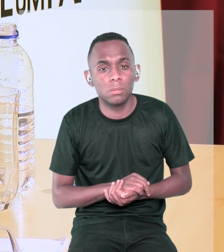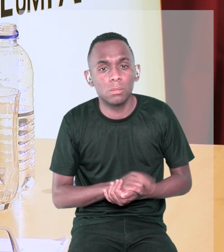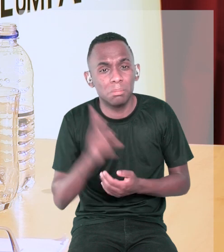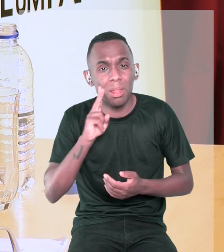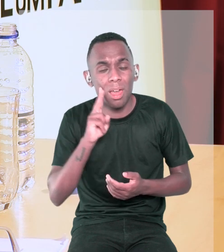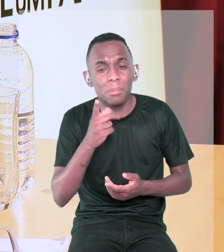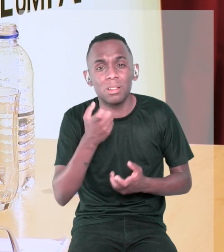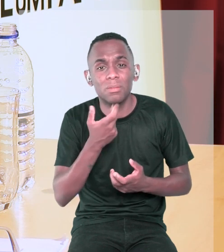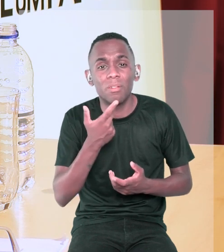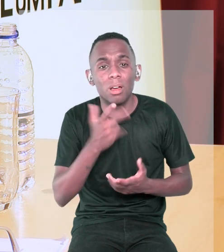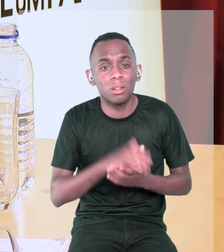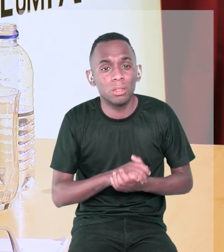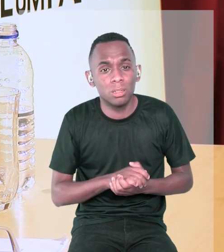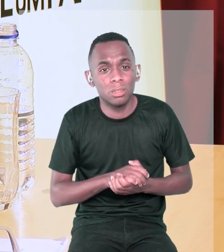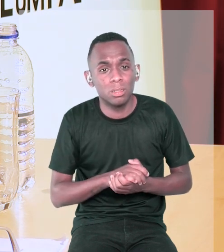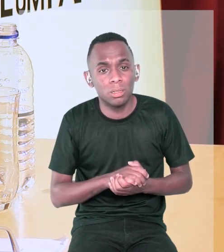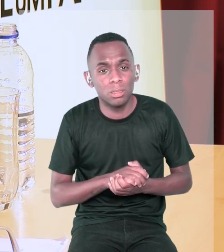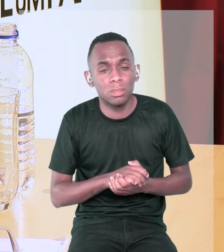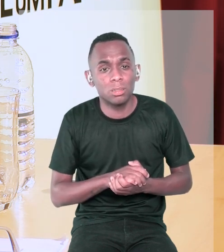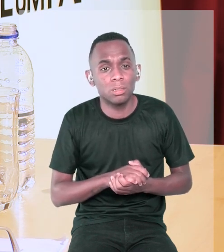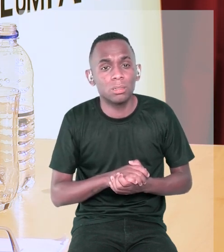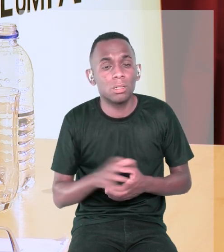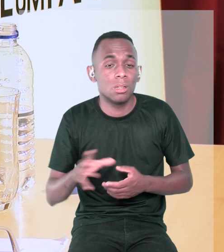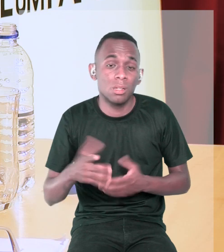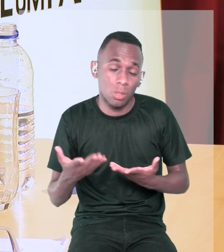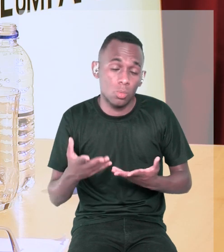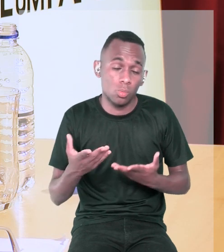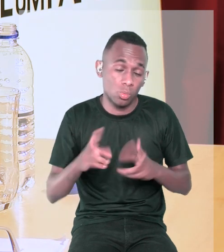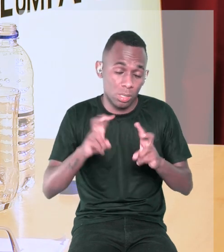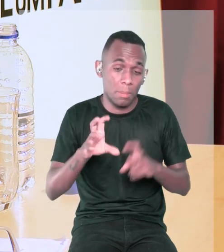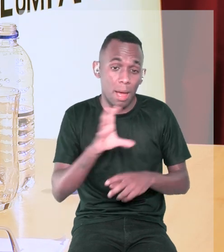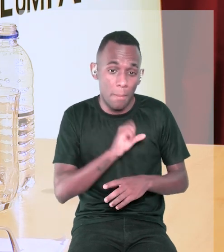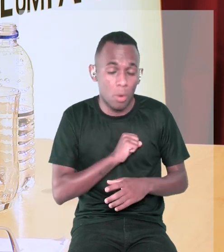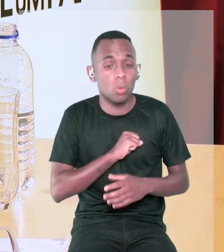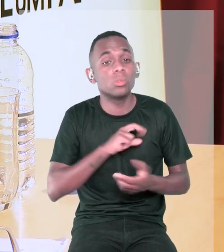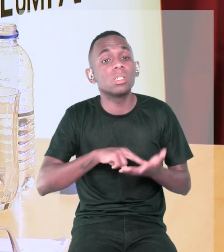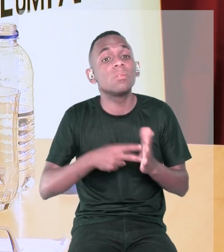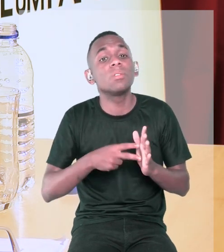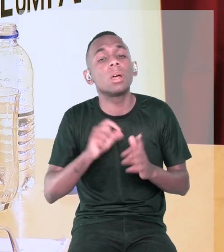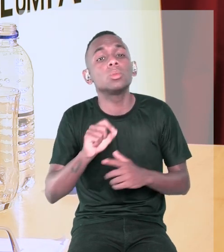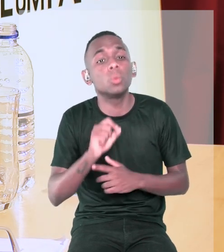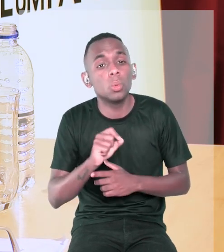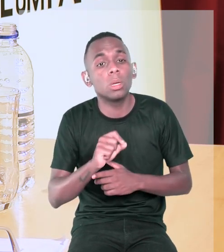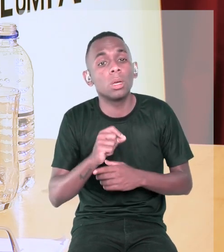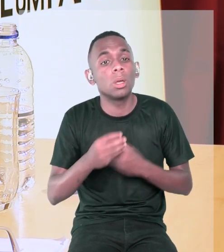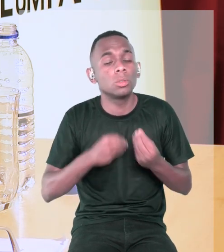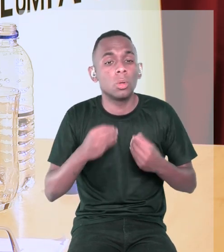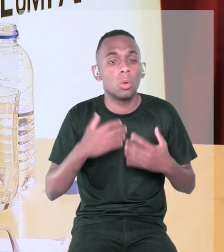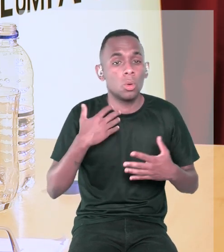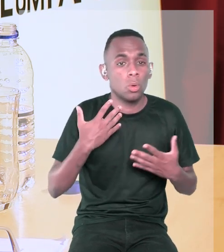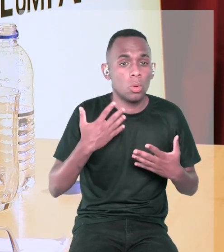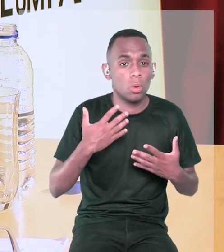na contemporaneidade, a questão de pensar o corpo a partir da medicalização. Você citou biopolítica do Foucault. Não, já lembrei. Já lembrei o que eu